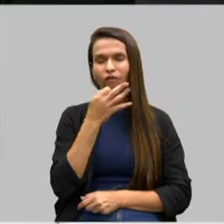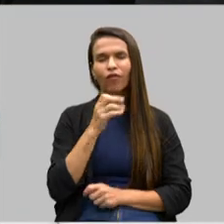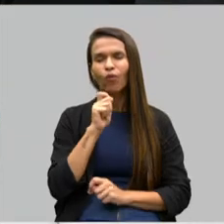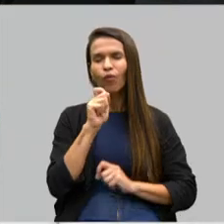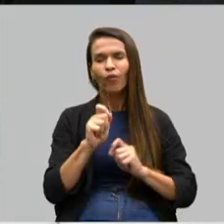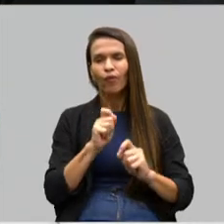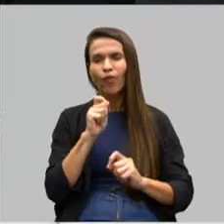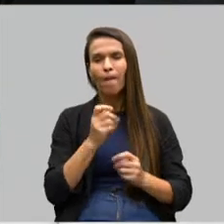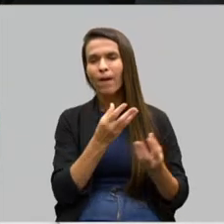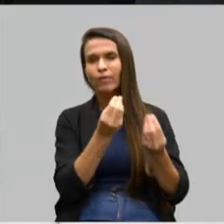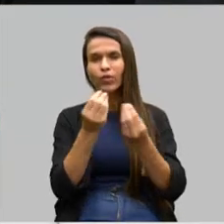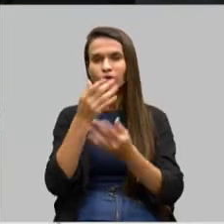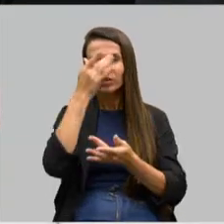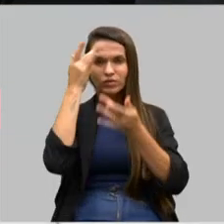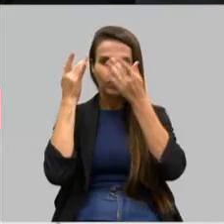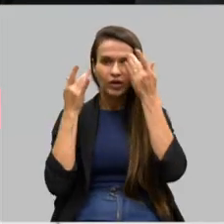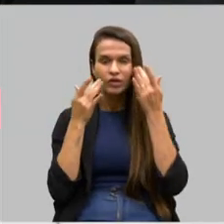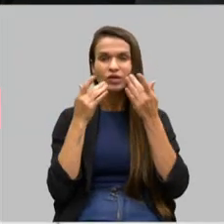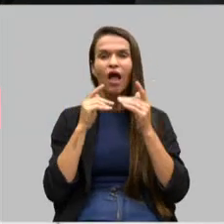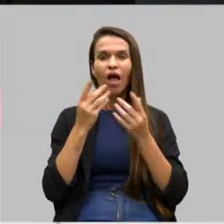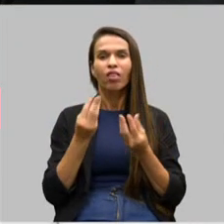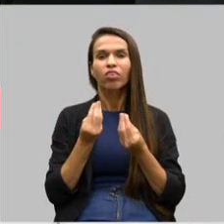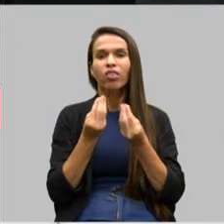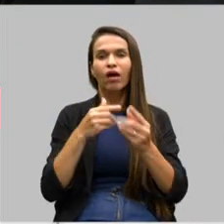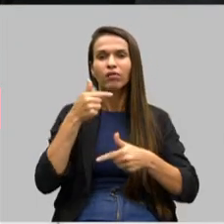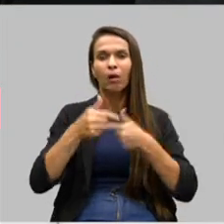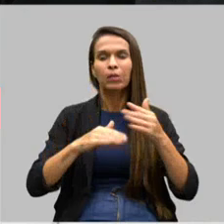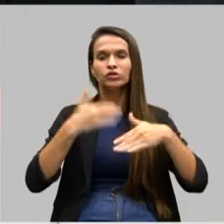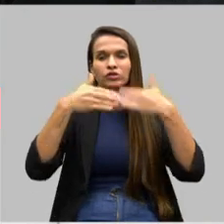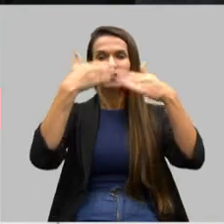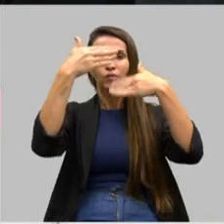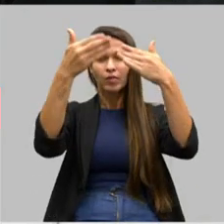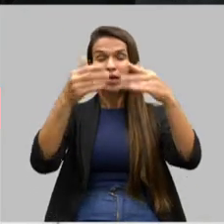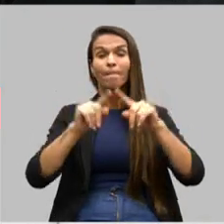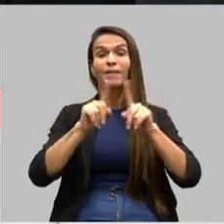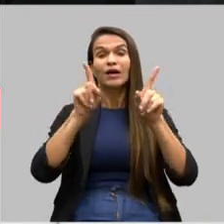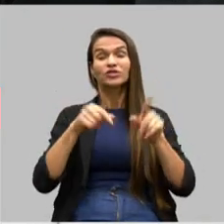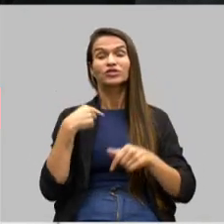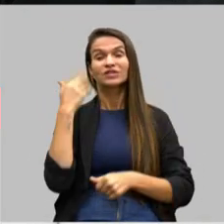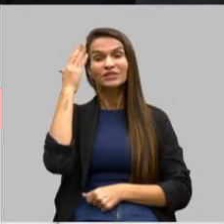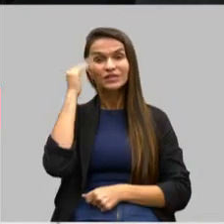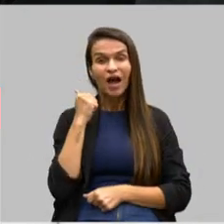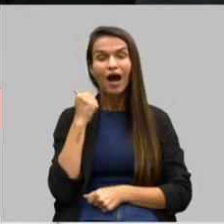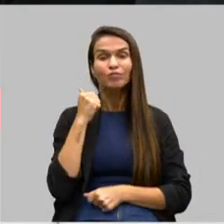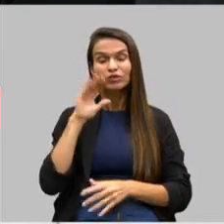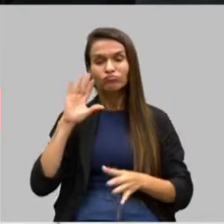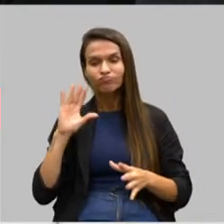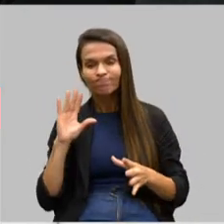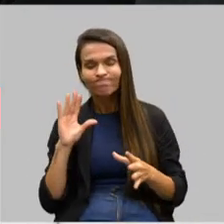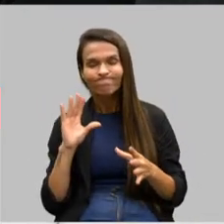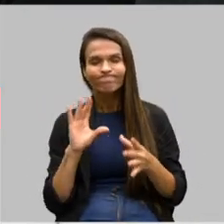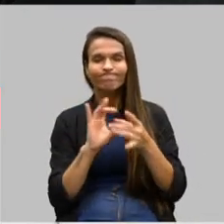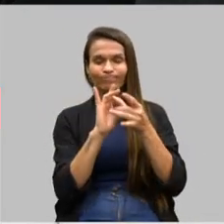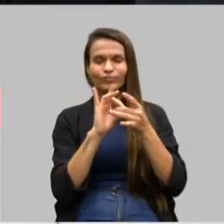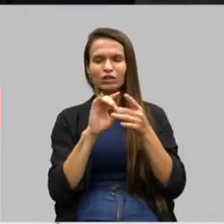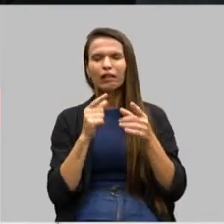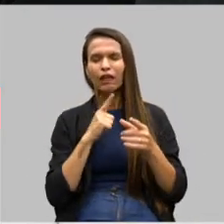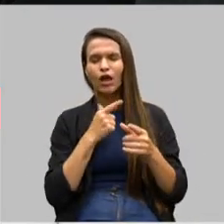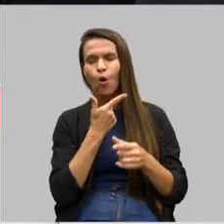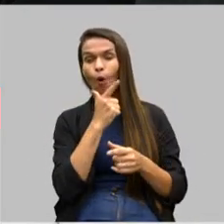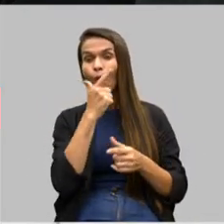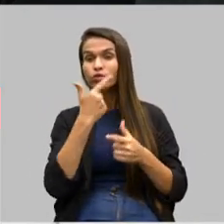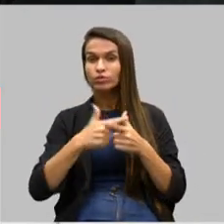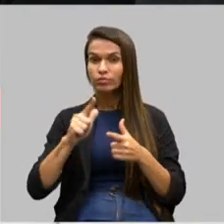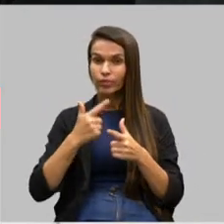muitas pessoas, é geração de trabalho e desenvolvimento. Mas a gente sabe que, atrelado a isso, vem muitos outros problemas,